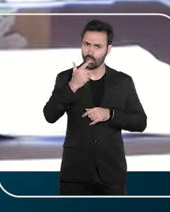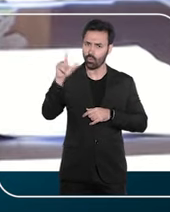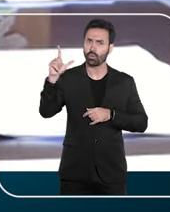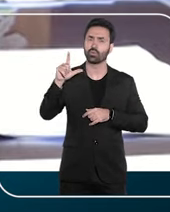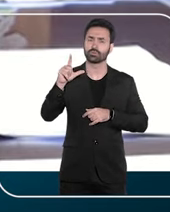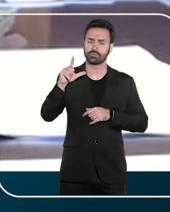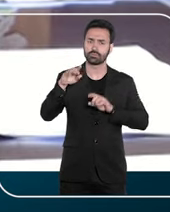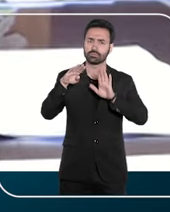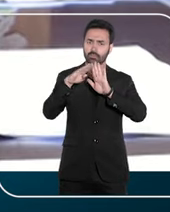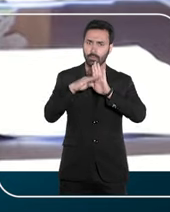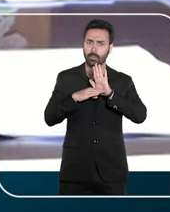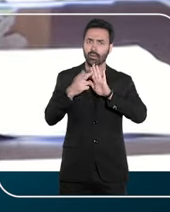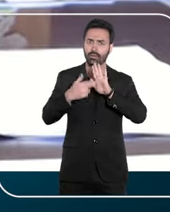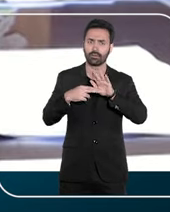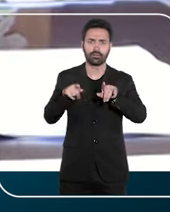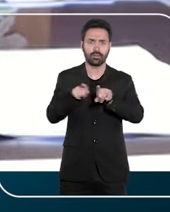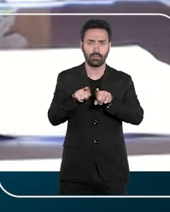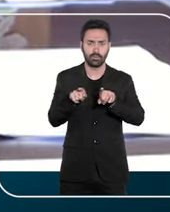gradação também